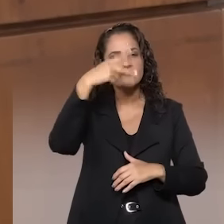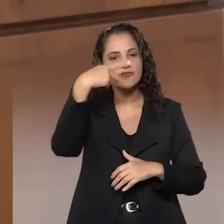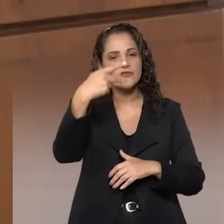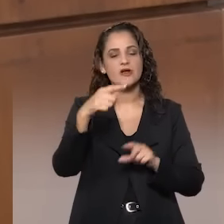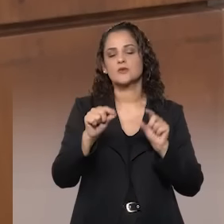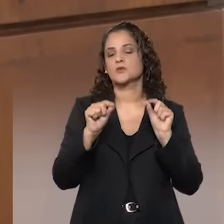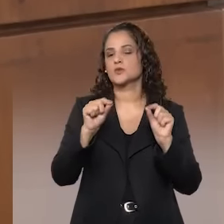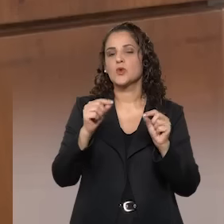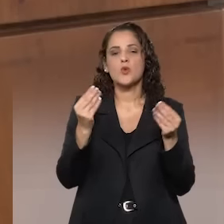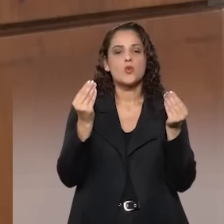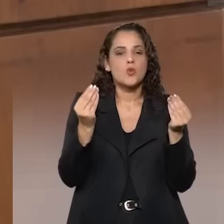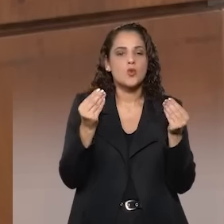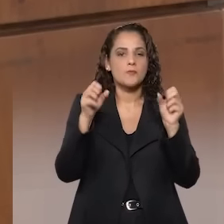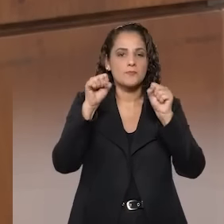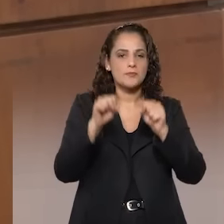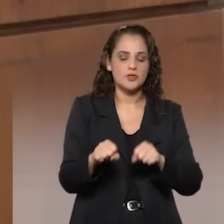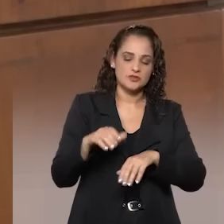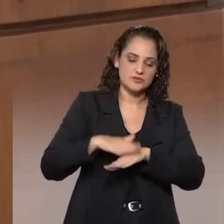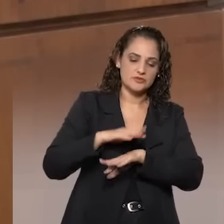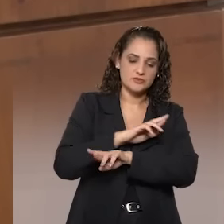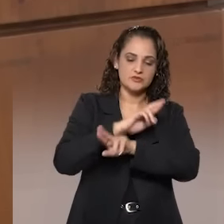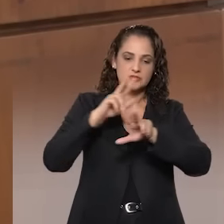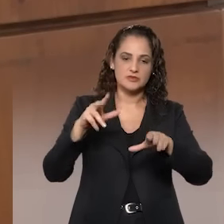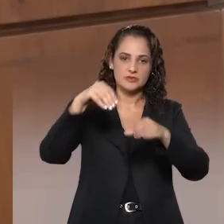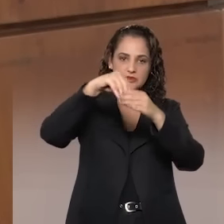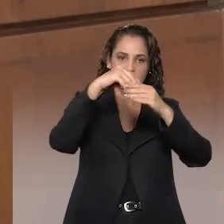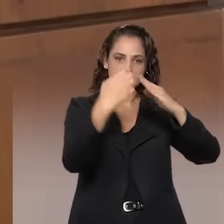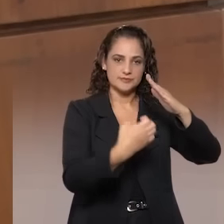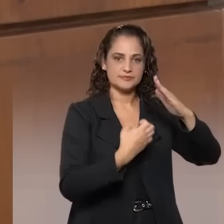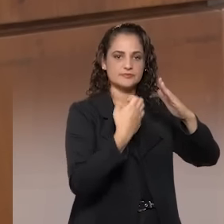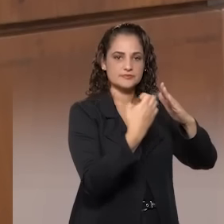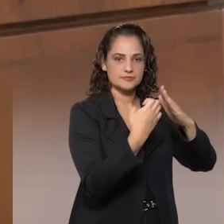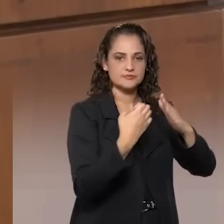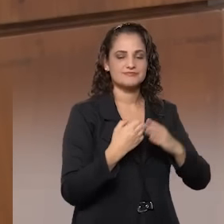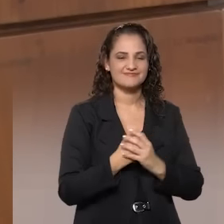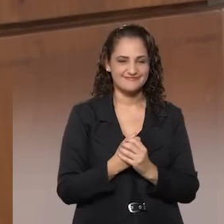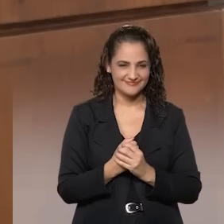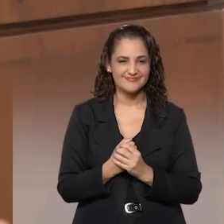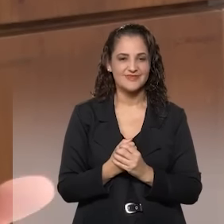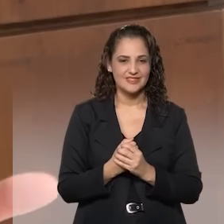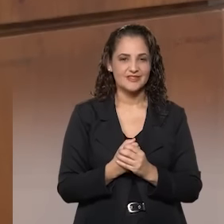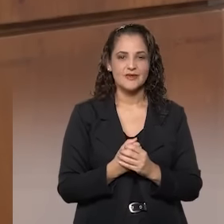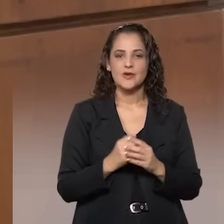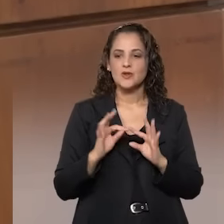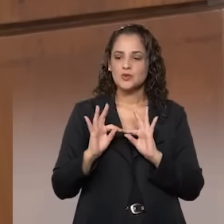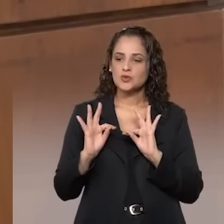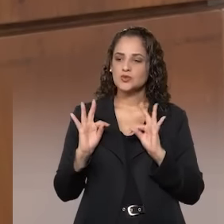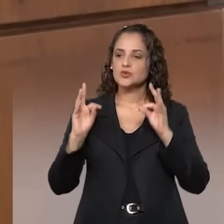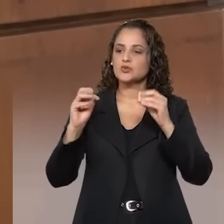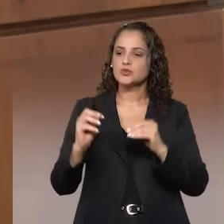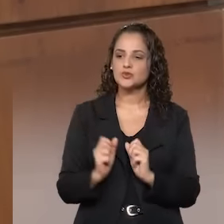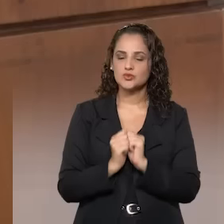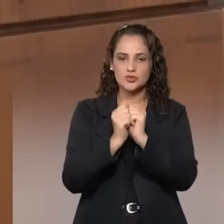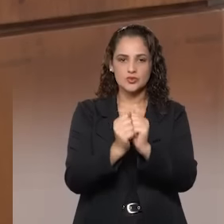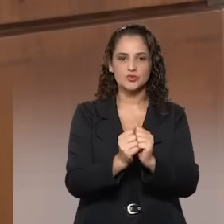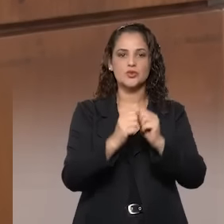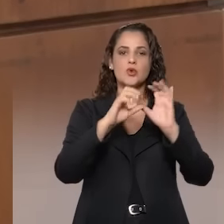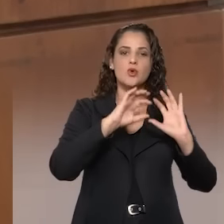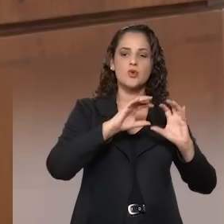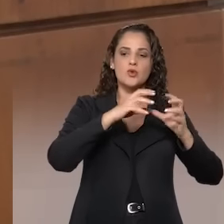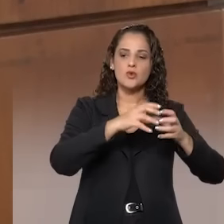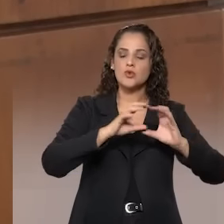eh de como a gente pode fazer a diferença dentro das empresas eh trazendo todo mundo junto né os grupos de